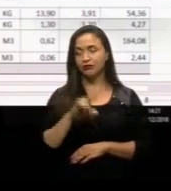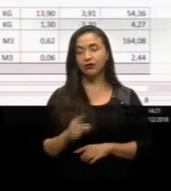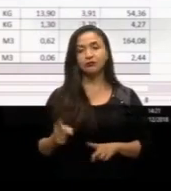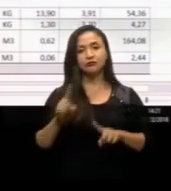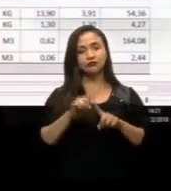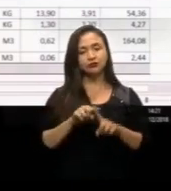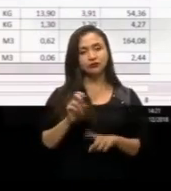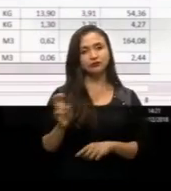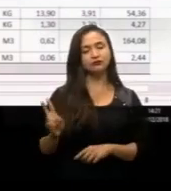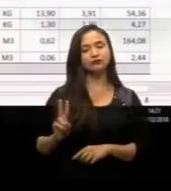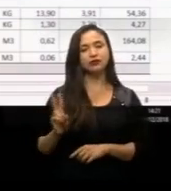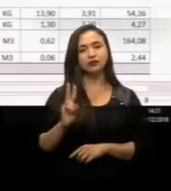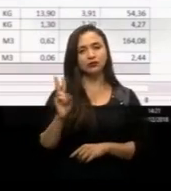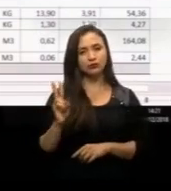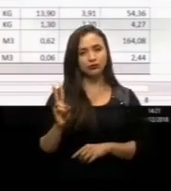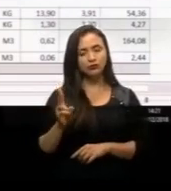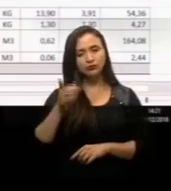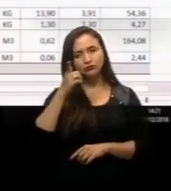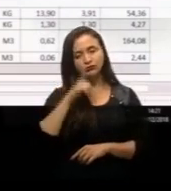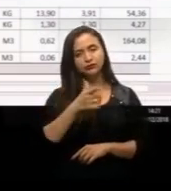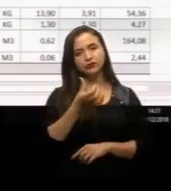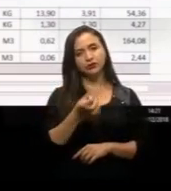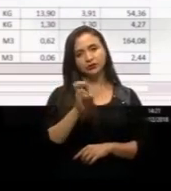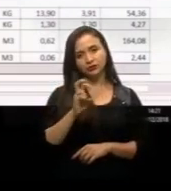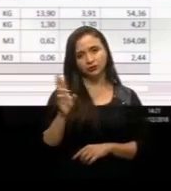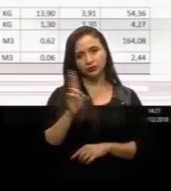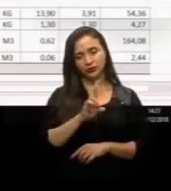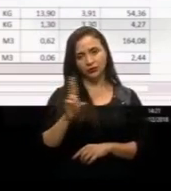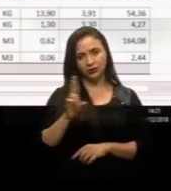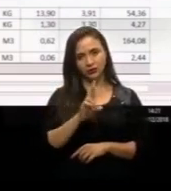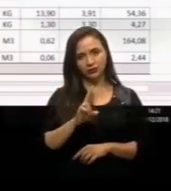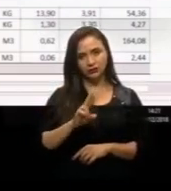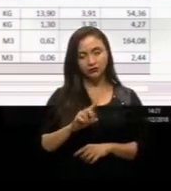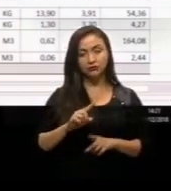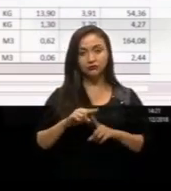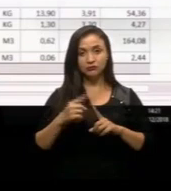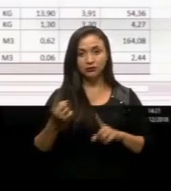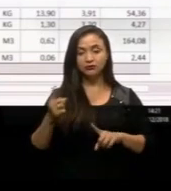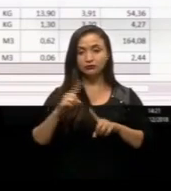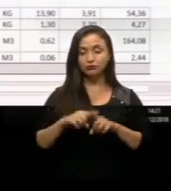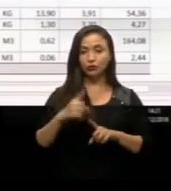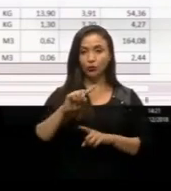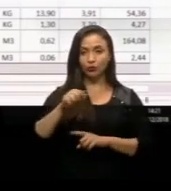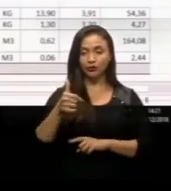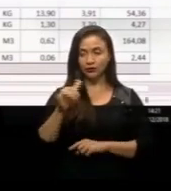dele. A gente acha R$65. Só que multiplica por 1,10.